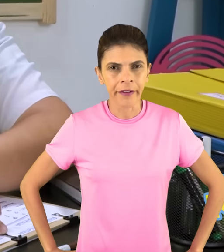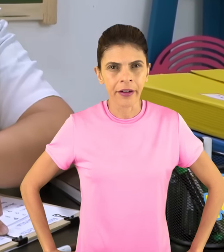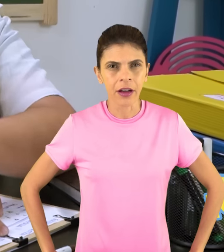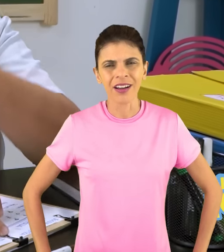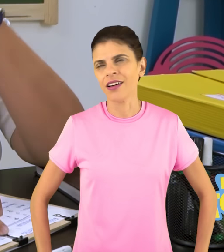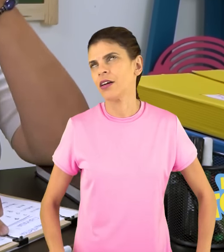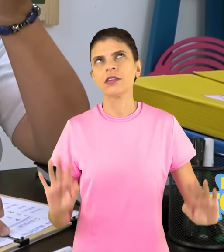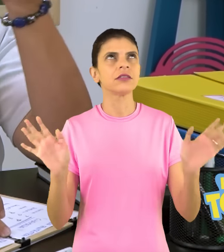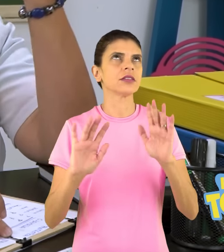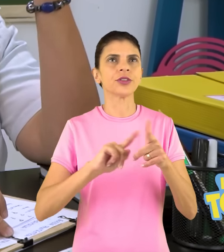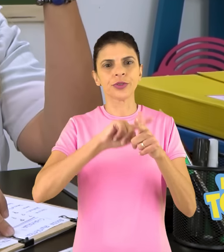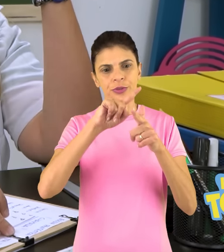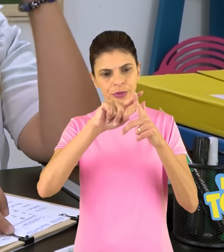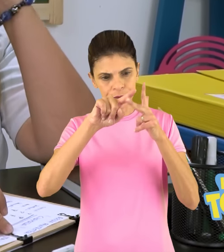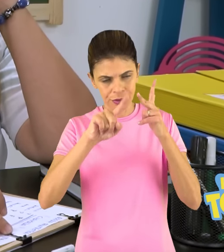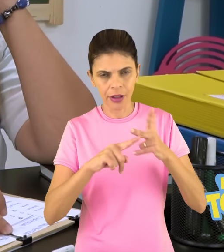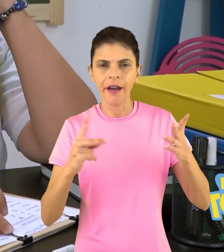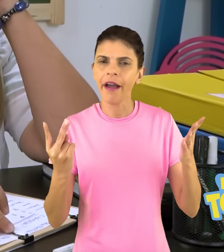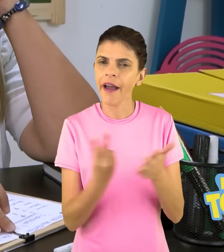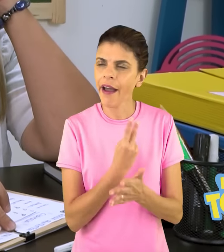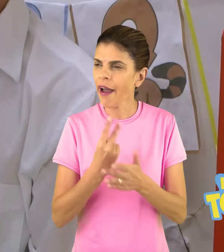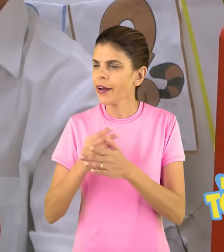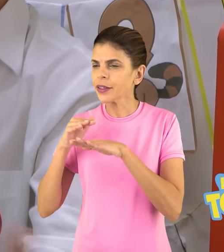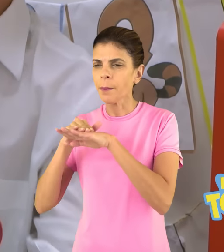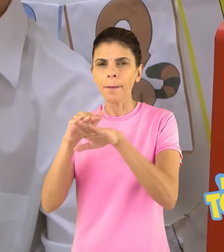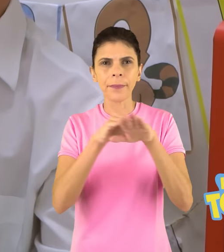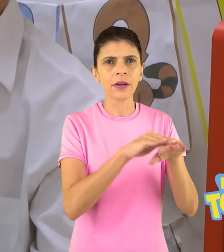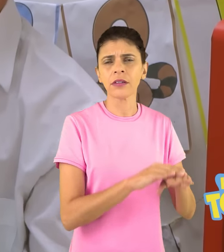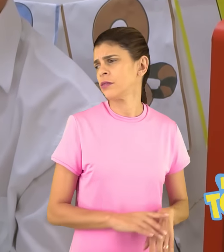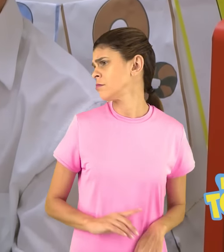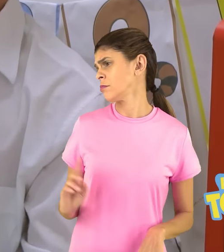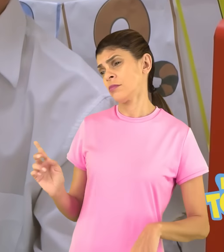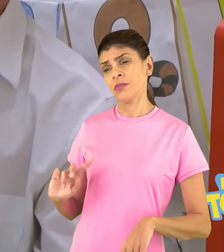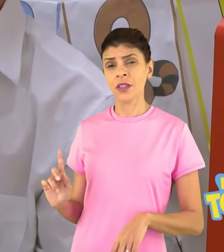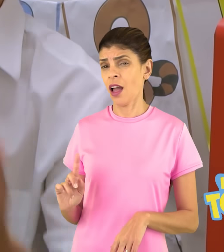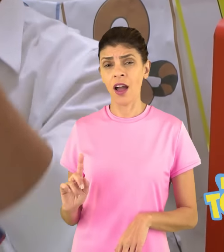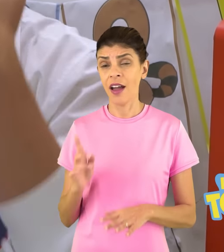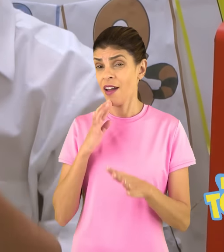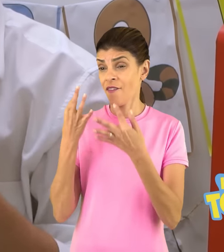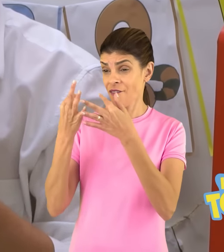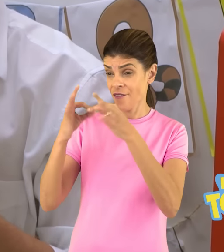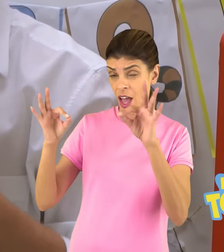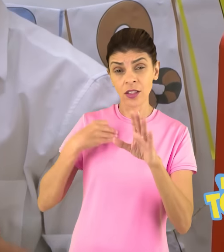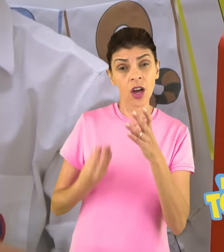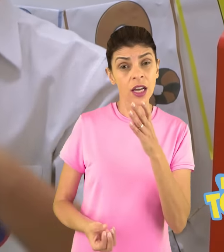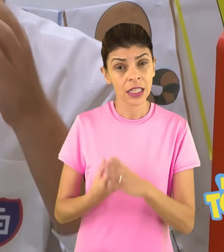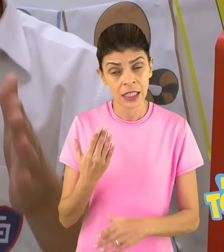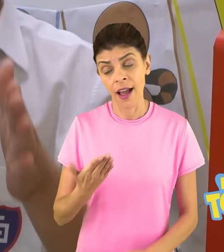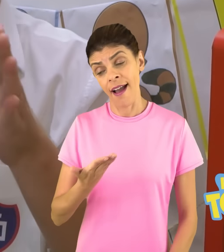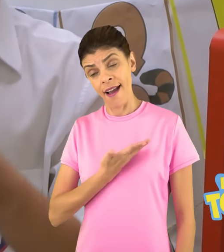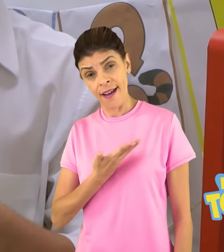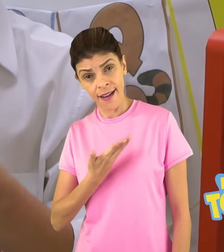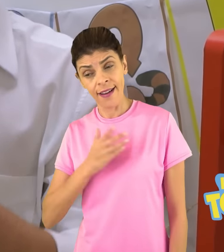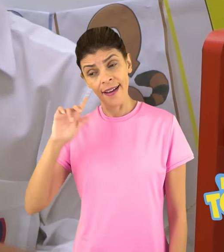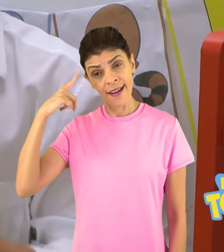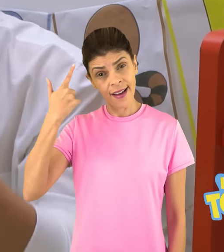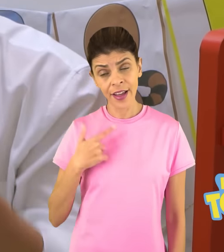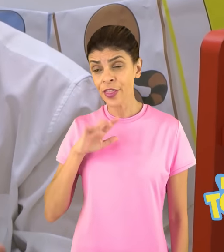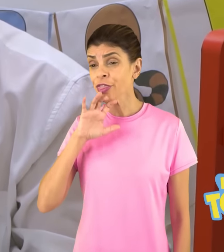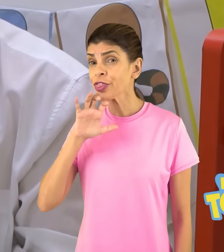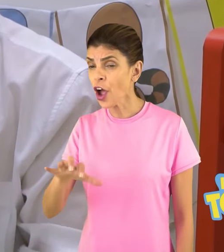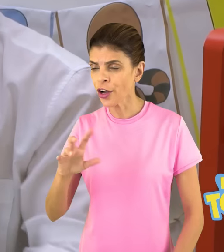Ai, não. Mais uma vez a mensagem não chegou certa. Não mesmo, professora. Porque a frase que eu criei foi minha amiga Larissa tem